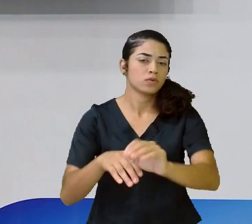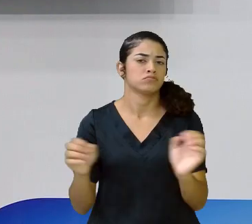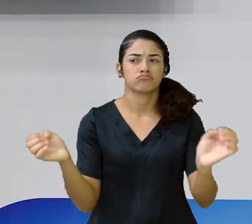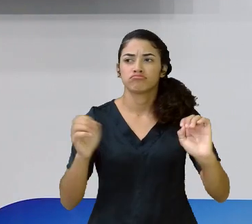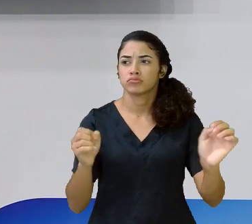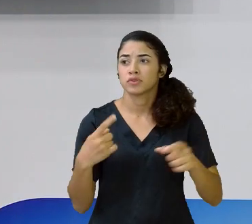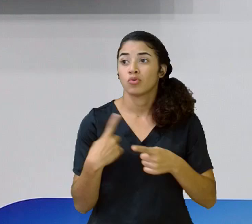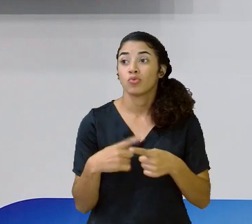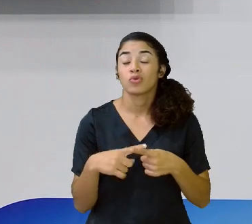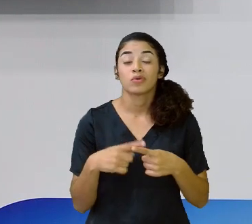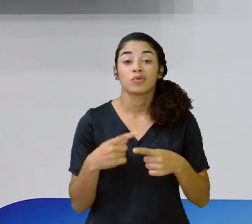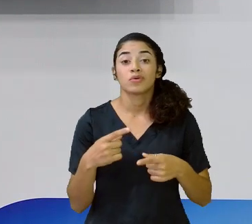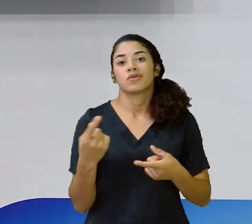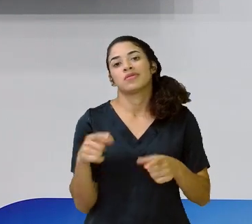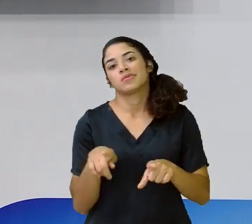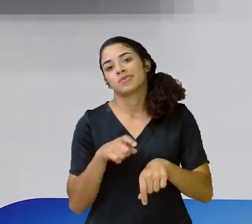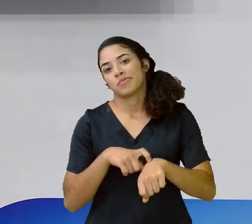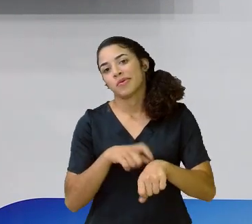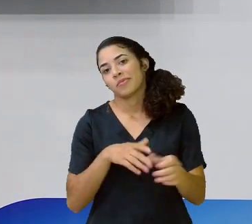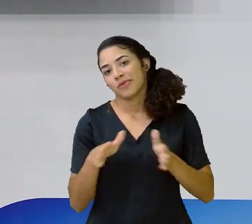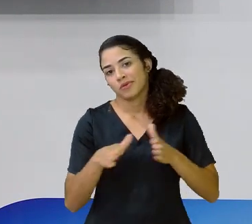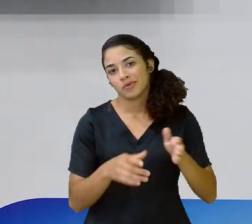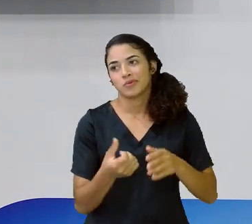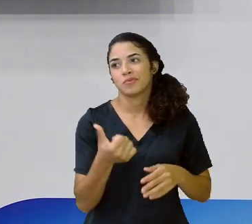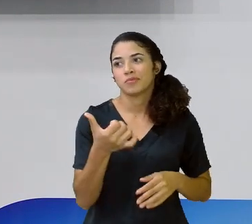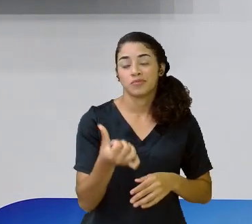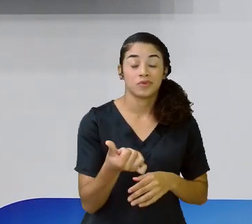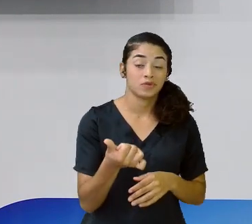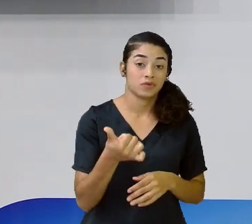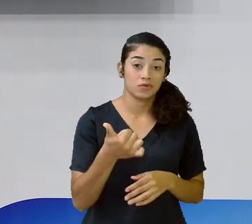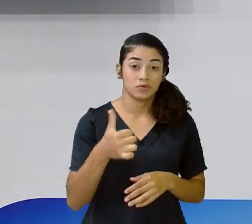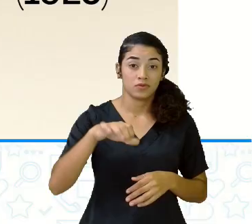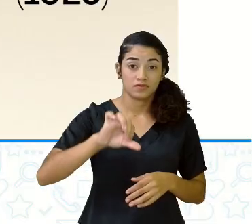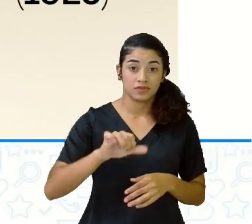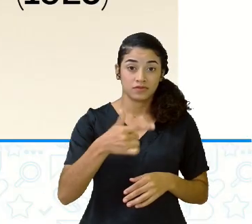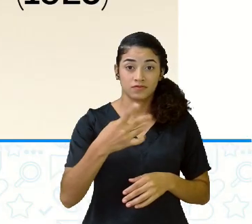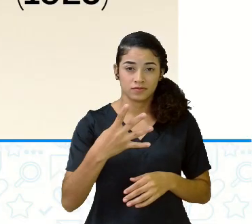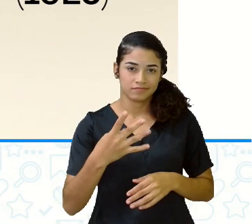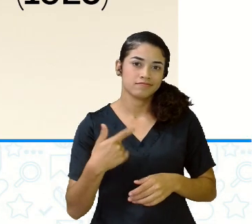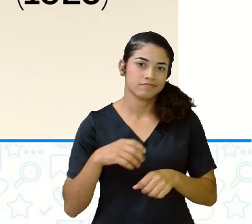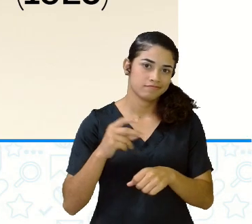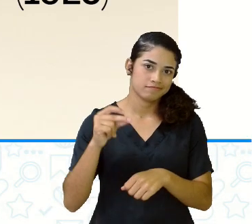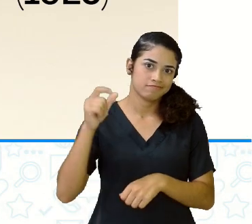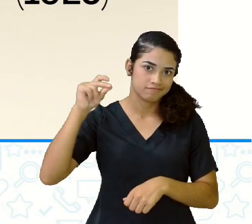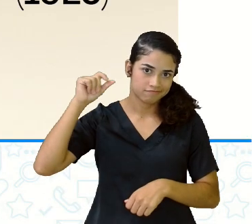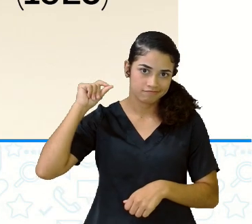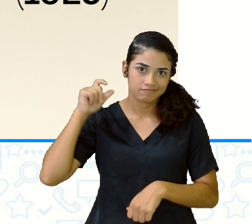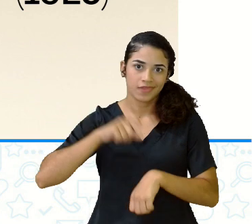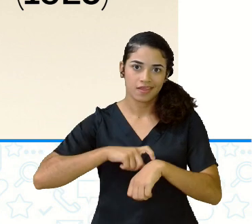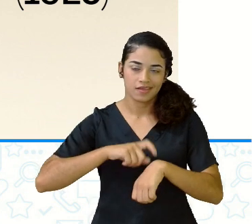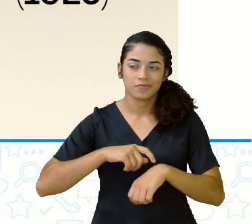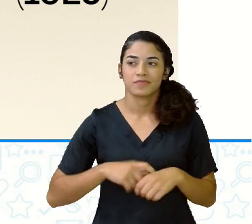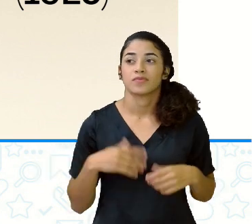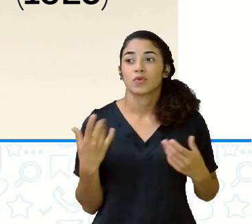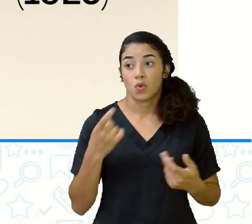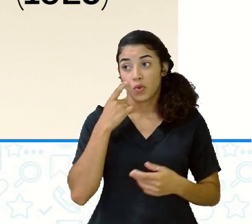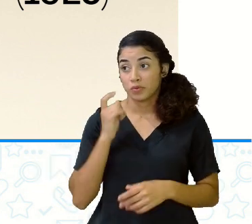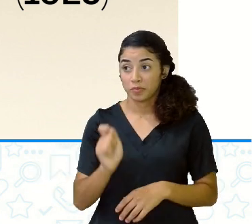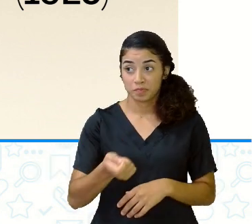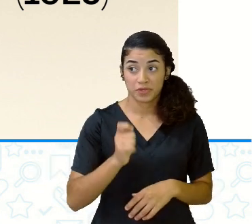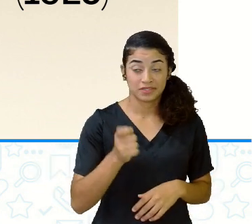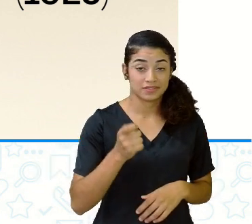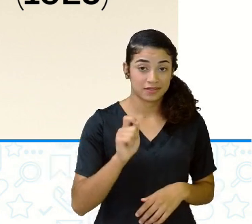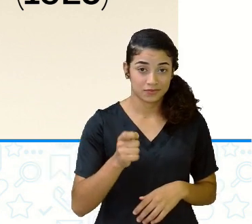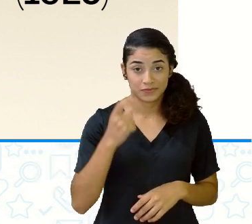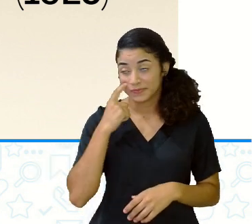no período de 1924, faz muito tempo, tá? Também a gente está vendo aqui esse quadro, ó, O Pescador de 25, olha só